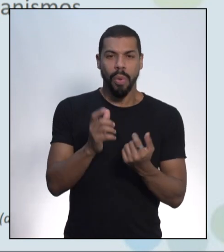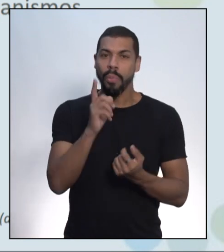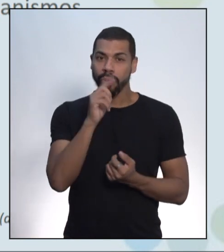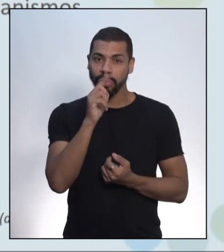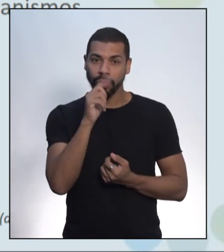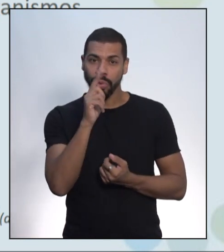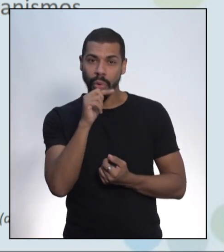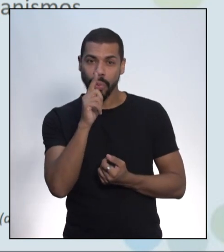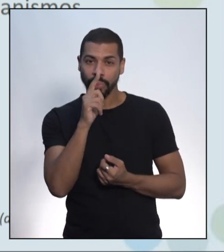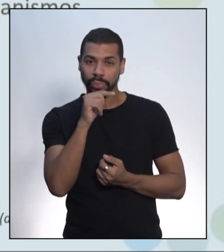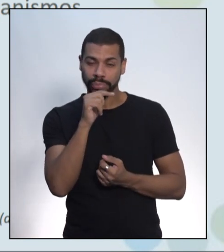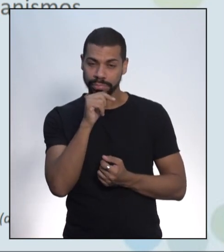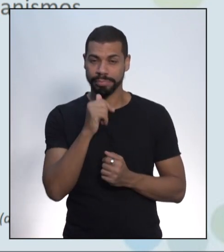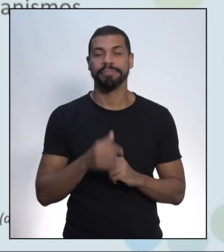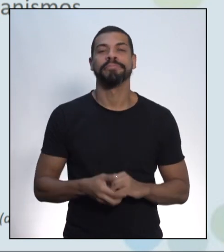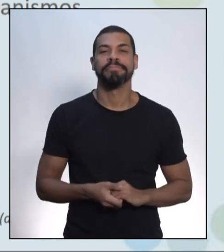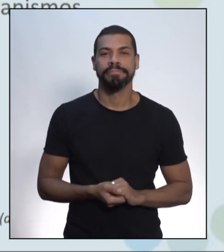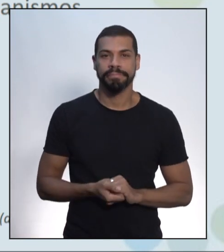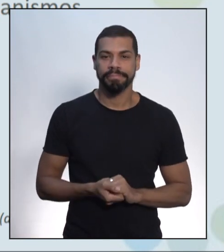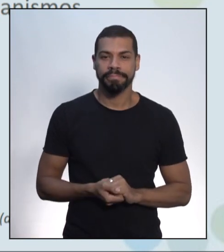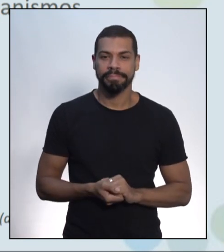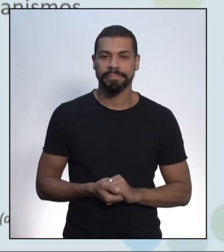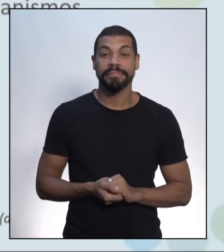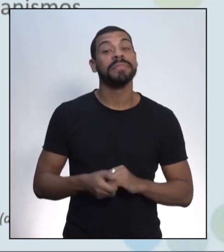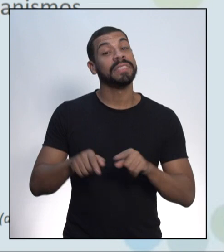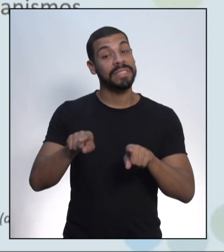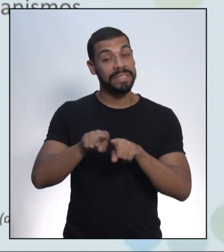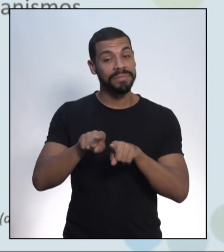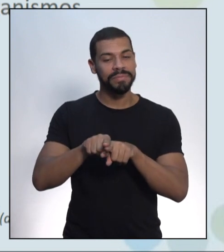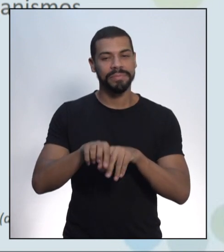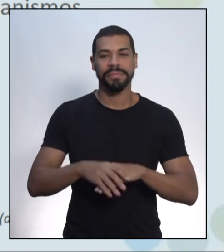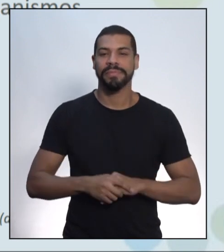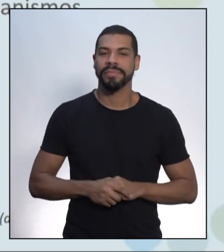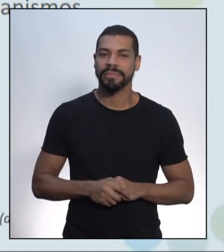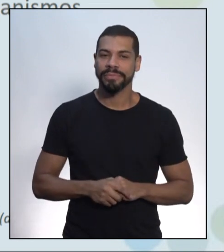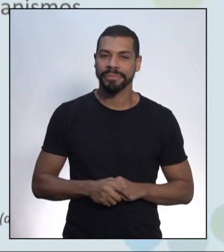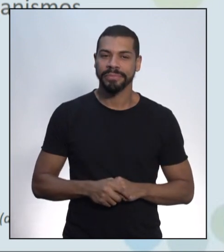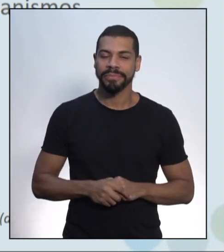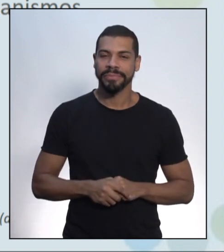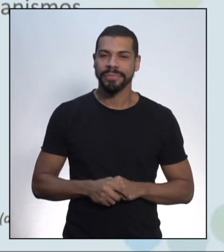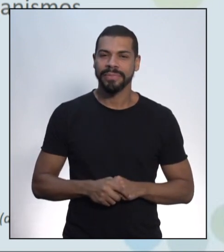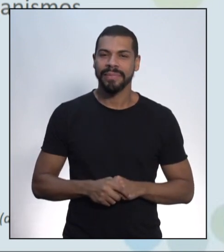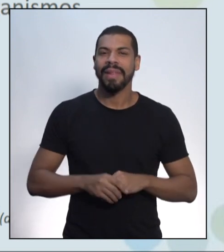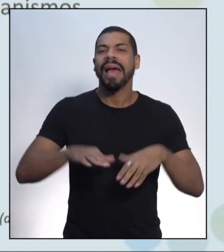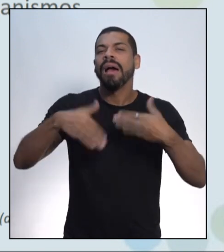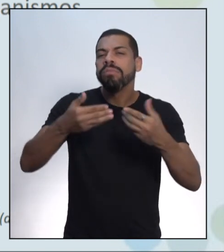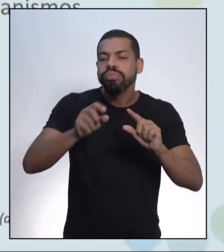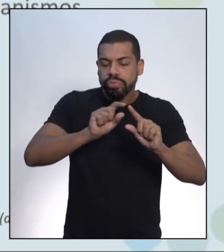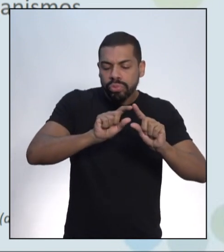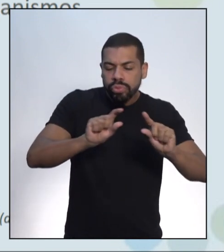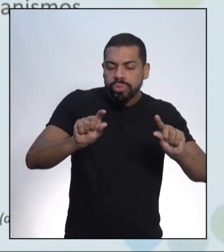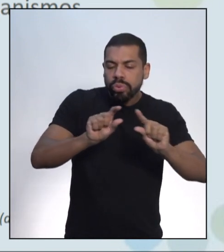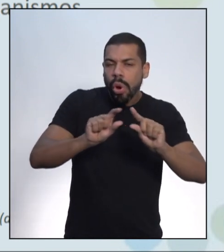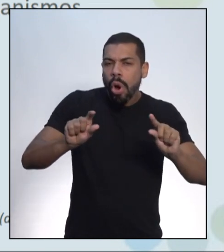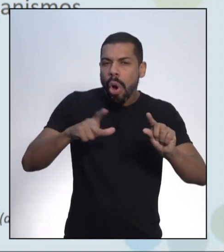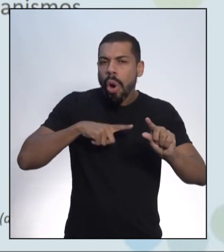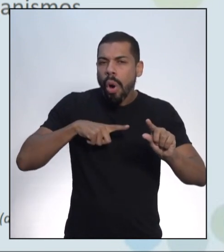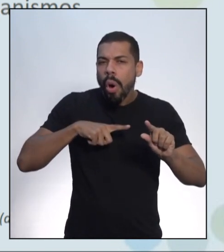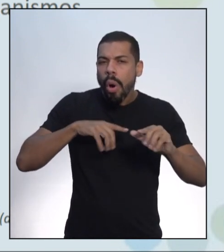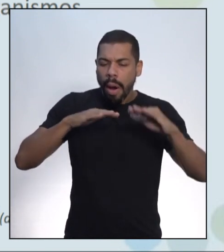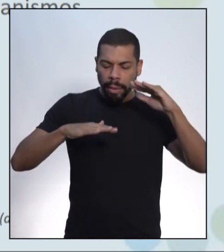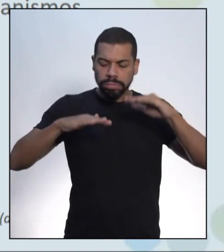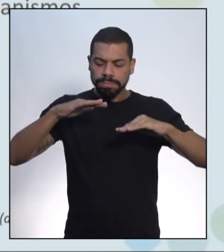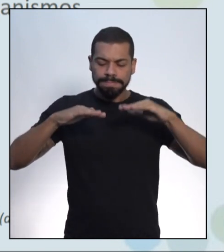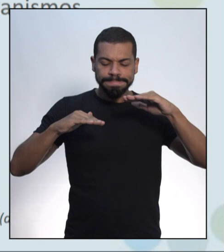quê? O ácido hipocloroso, né? E nessa sequência eu vou ter o quê? Uma